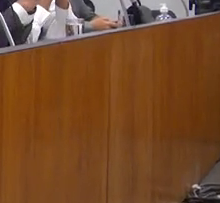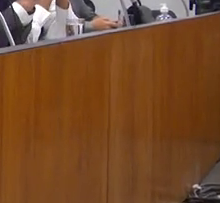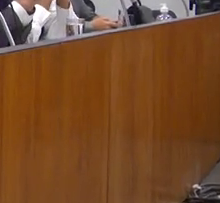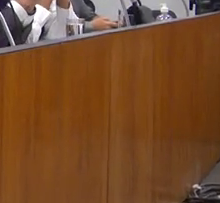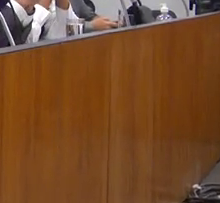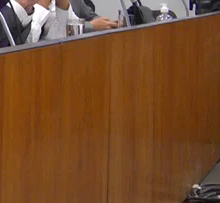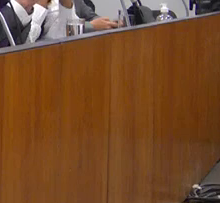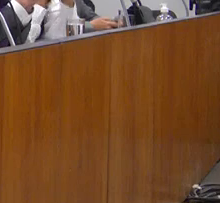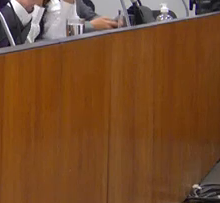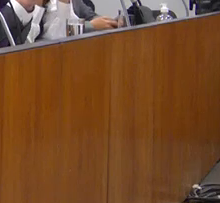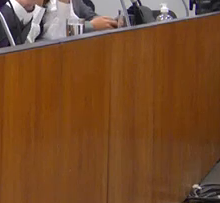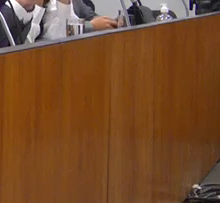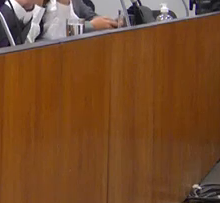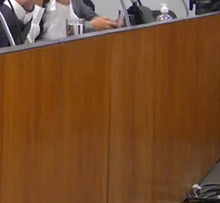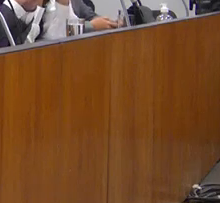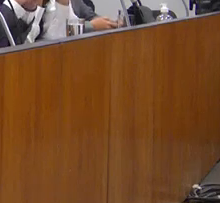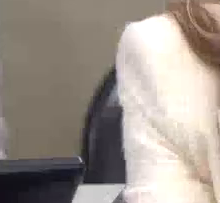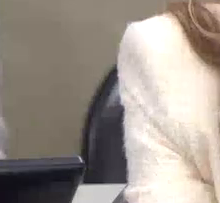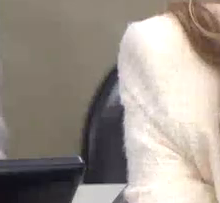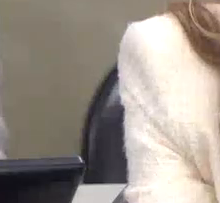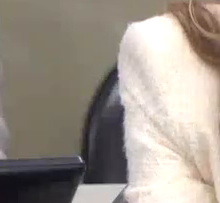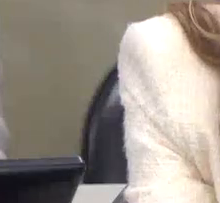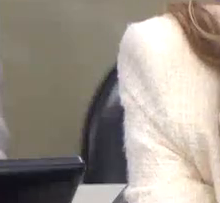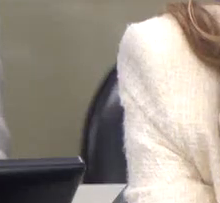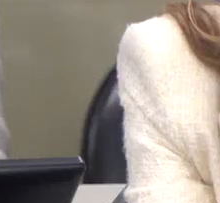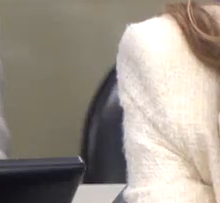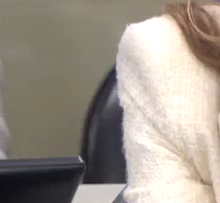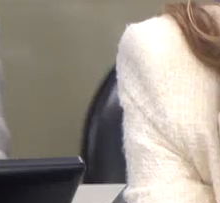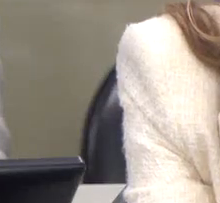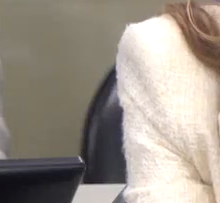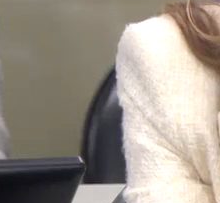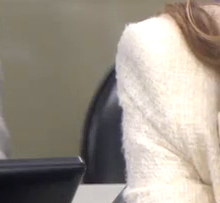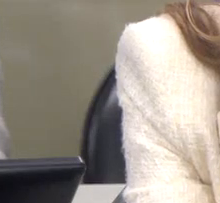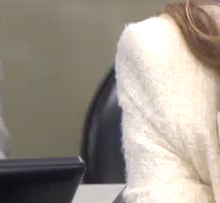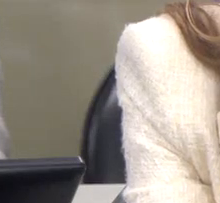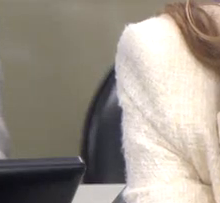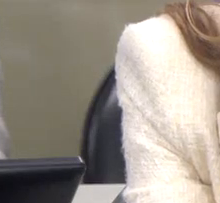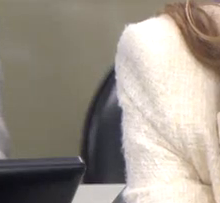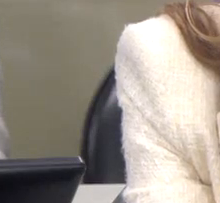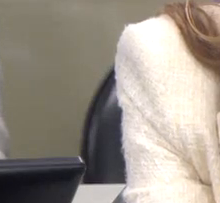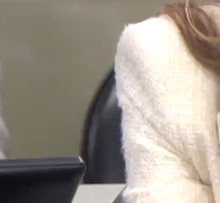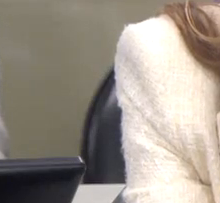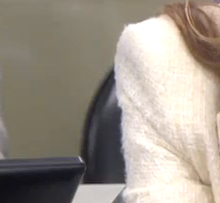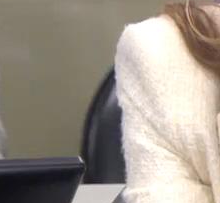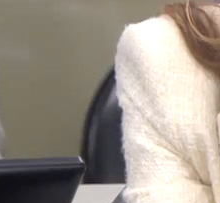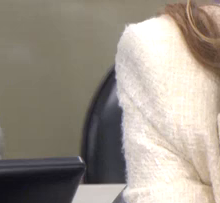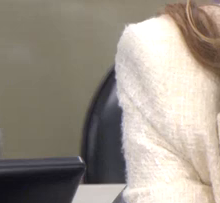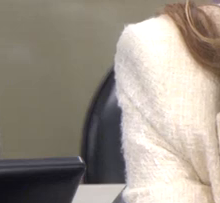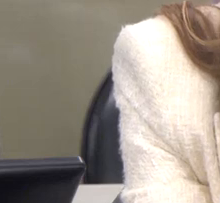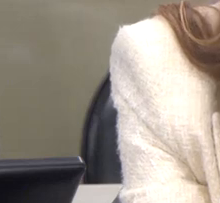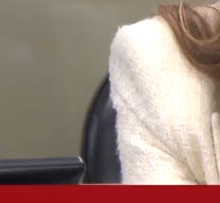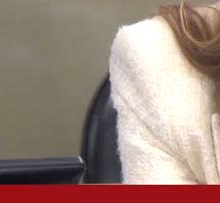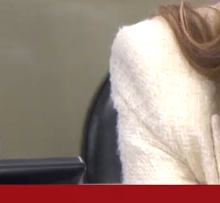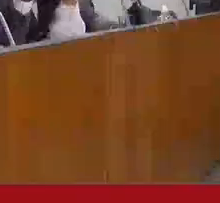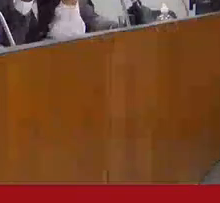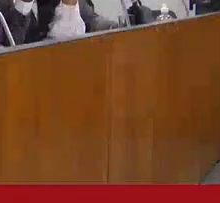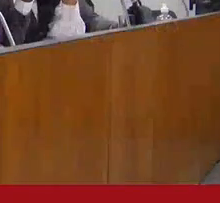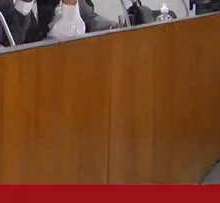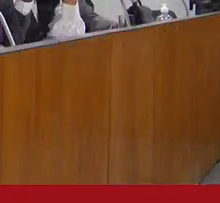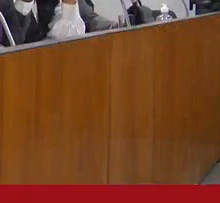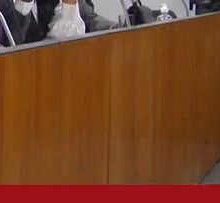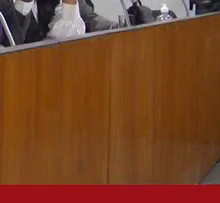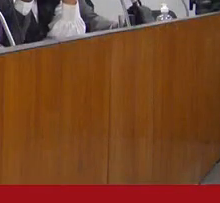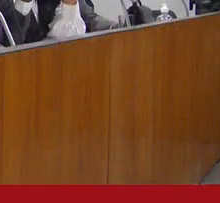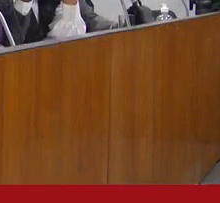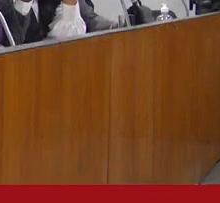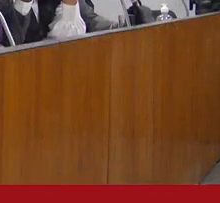Tá ok, tá ok, sargento. Eu estou pedindo assessoria que veja o áudio para eles ouvirem lá e o ar também, que melhora a qualidade. Presidente, eu só queria fazer um apelo,